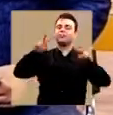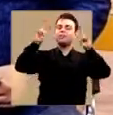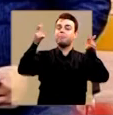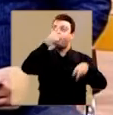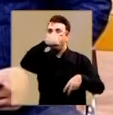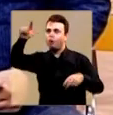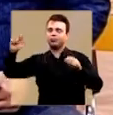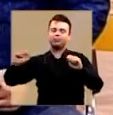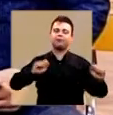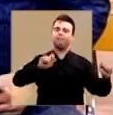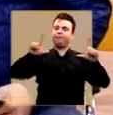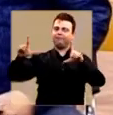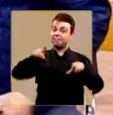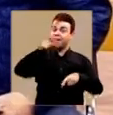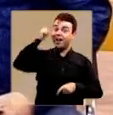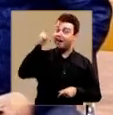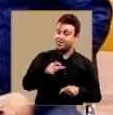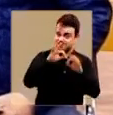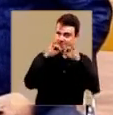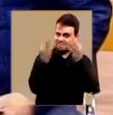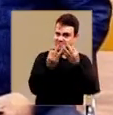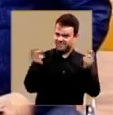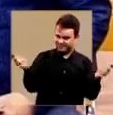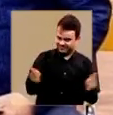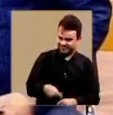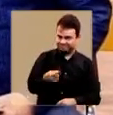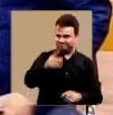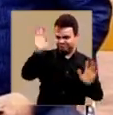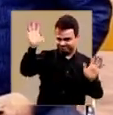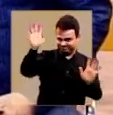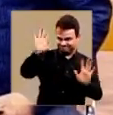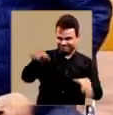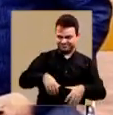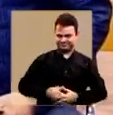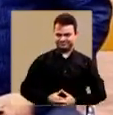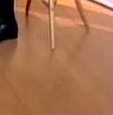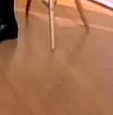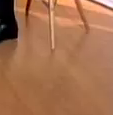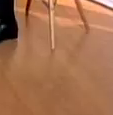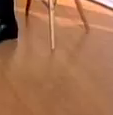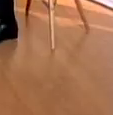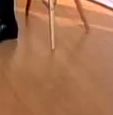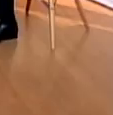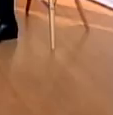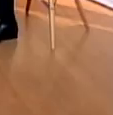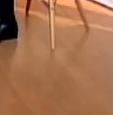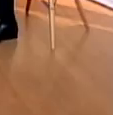de vista, com um assunto interessante para você e para sua família. É isso mesmo. Até mais. Tchau.